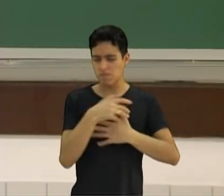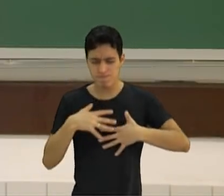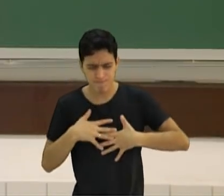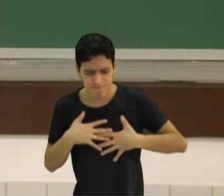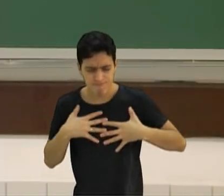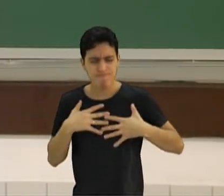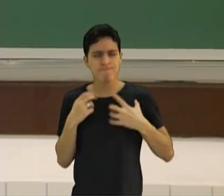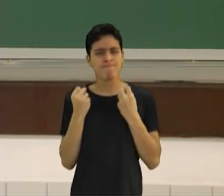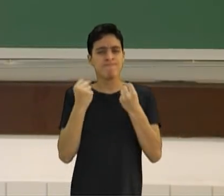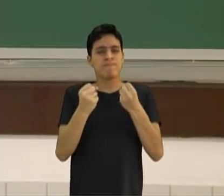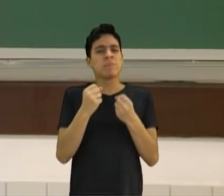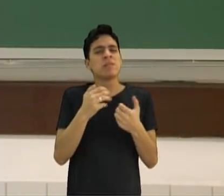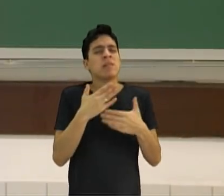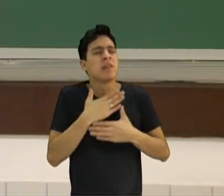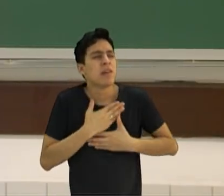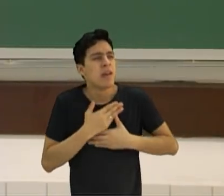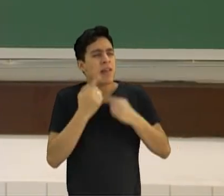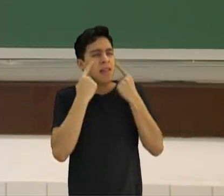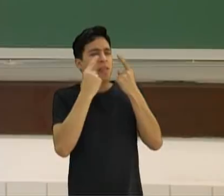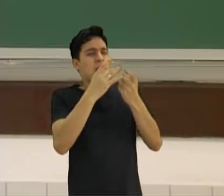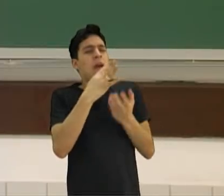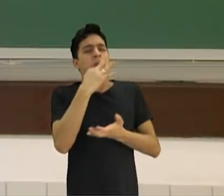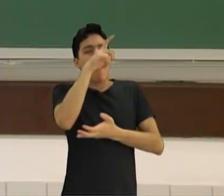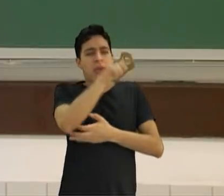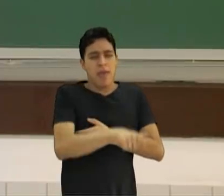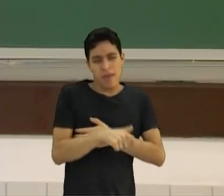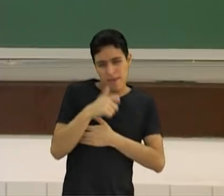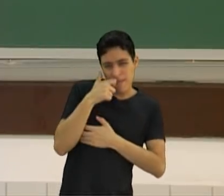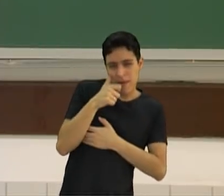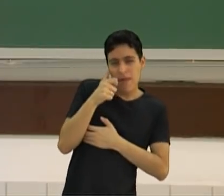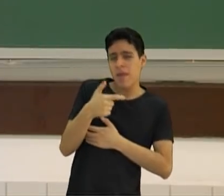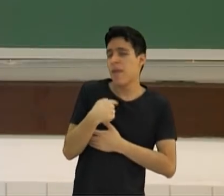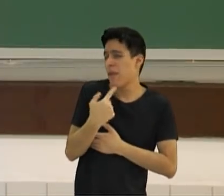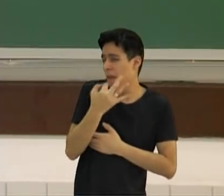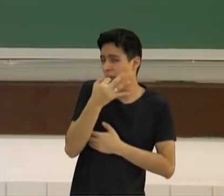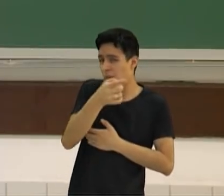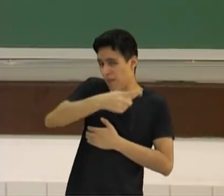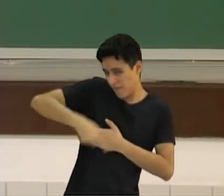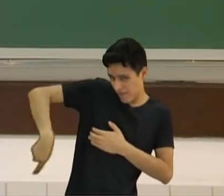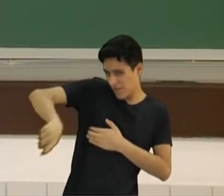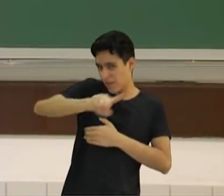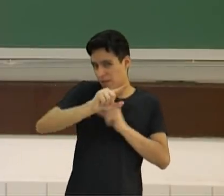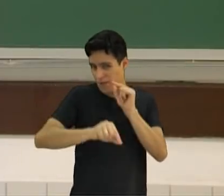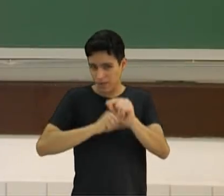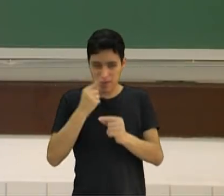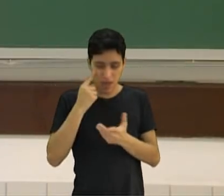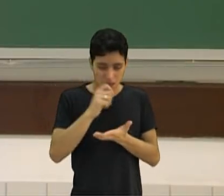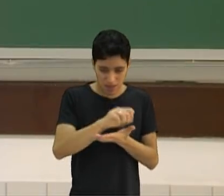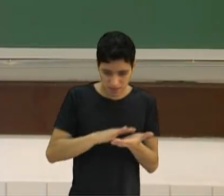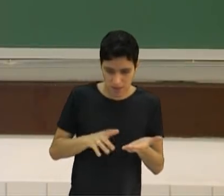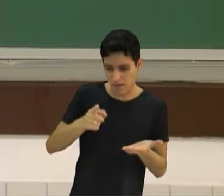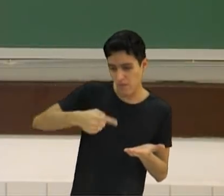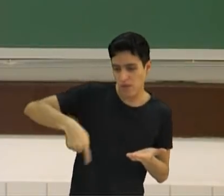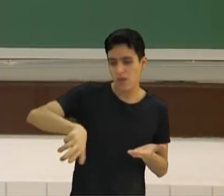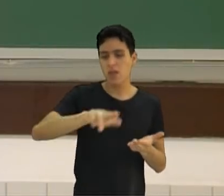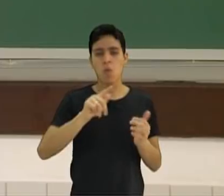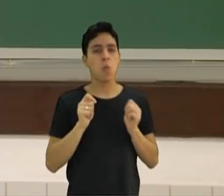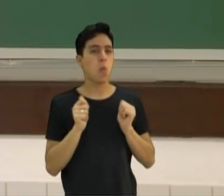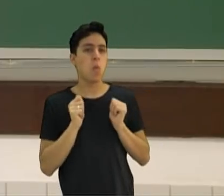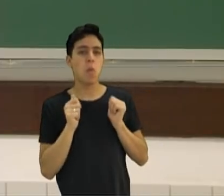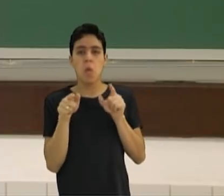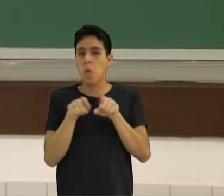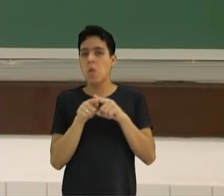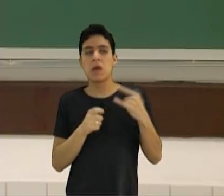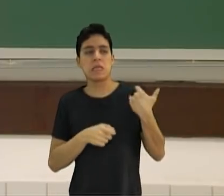interessante de conhecer a Virgínia. E eu tenho uma sugestão para vocês então de atividade, para vocês não chegarem igual a mim